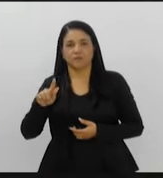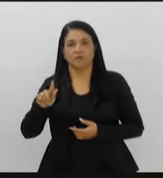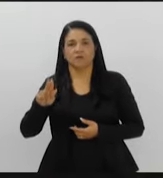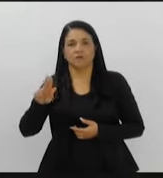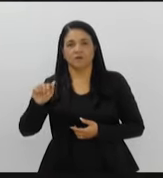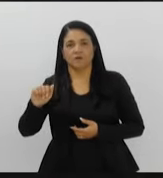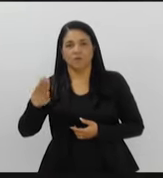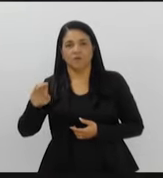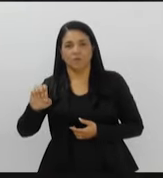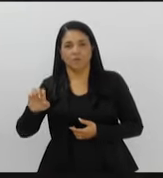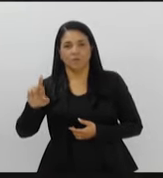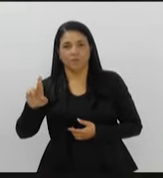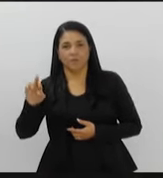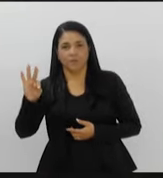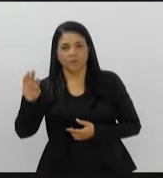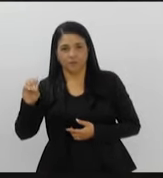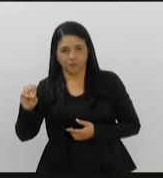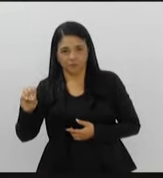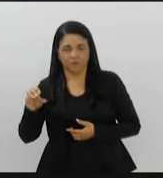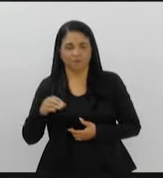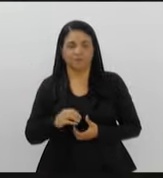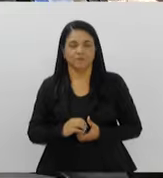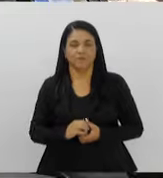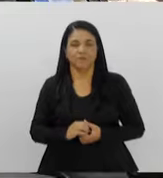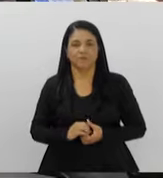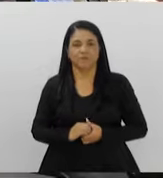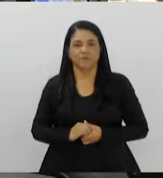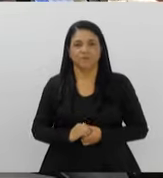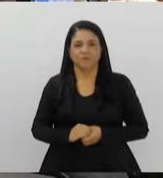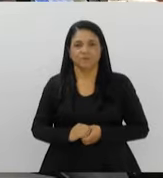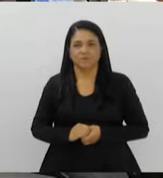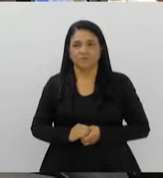Nosso nobre deputado Márcio Galberto.